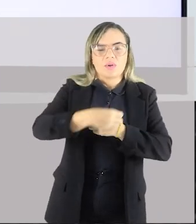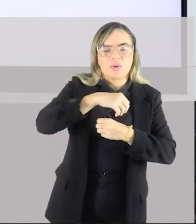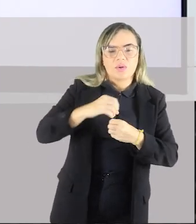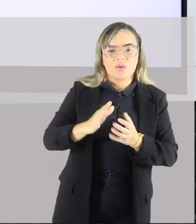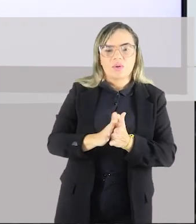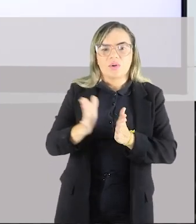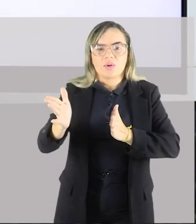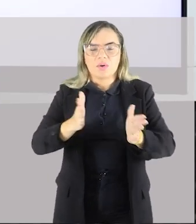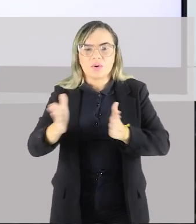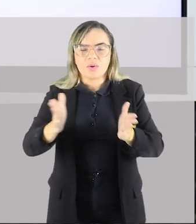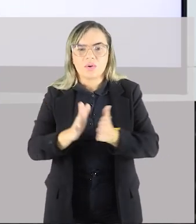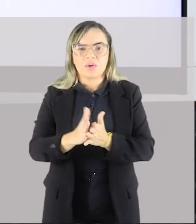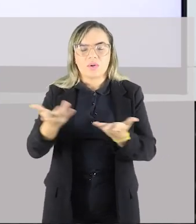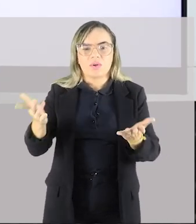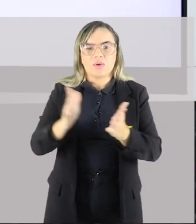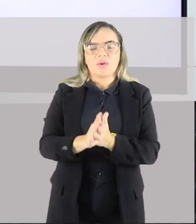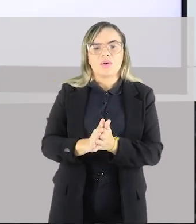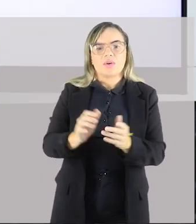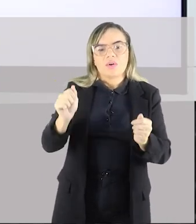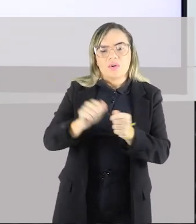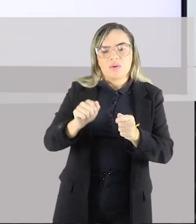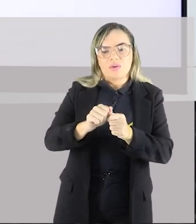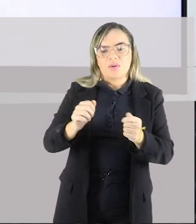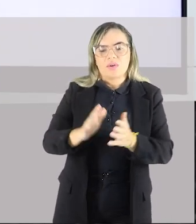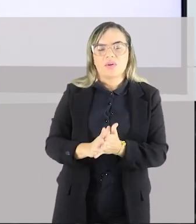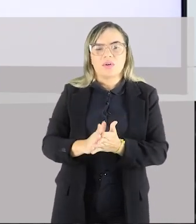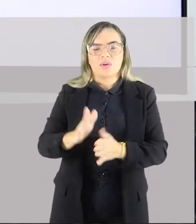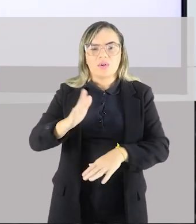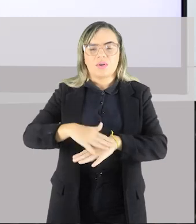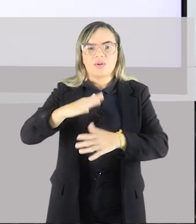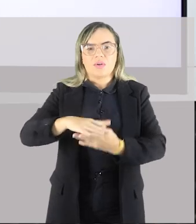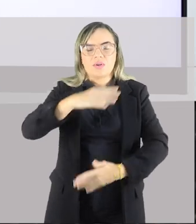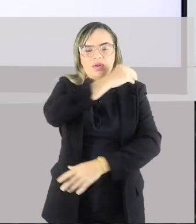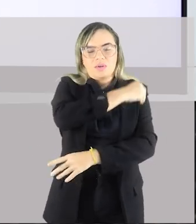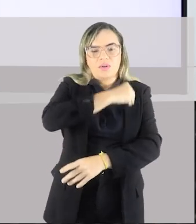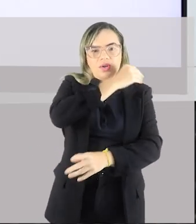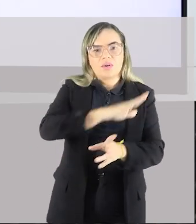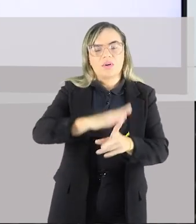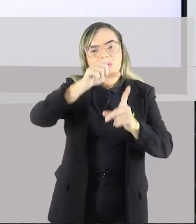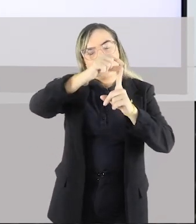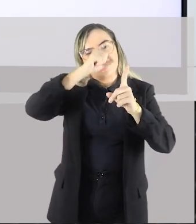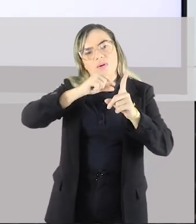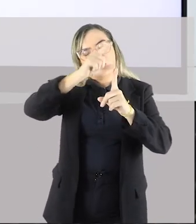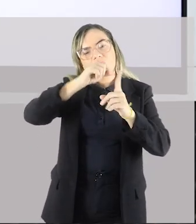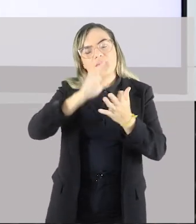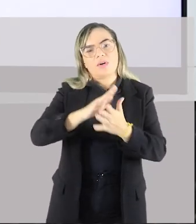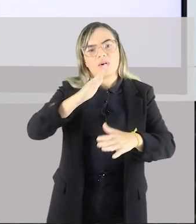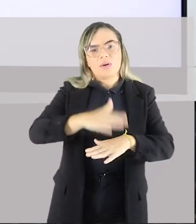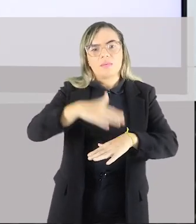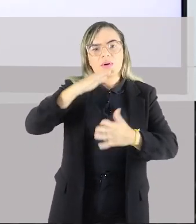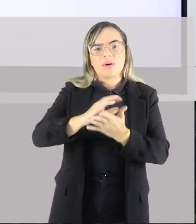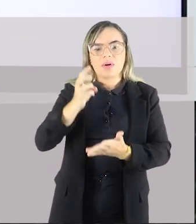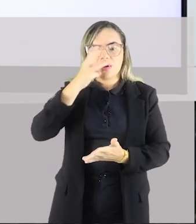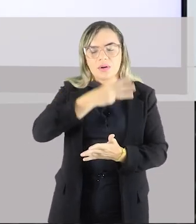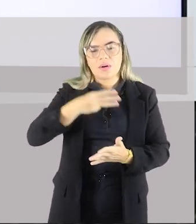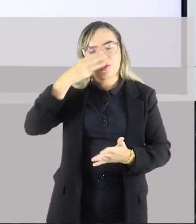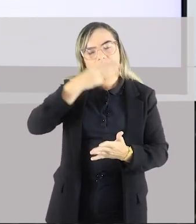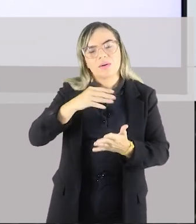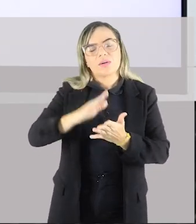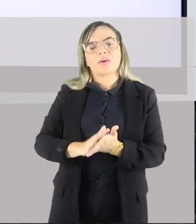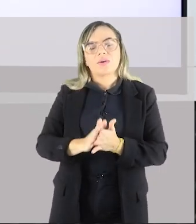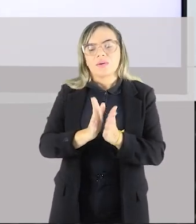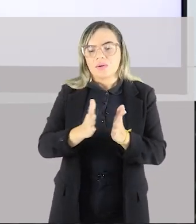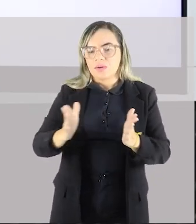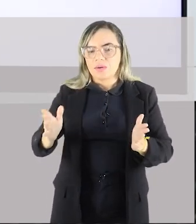esse período para que ele produza mais álcool, ele tem que ter uma uva então mais doce, para que ele passe mais tempo, né?